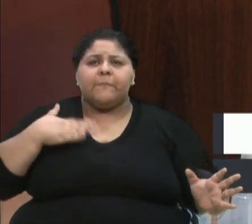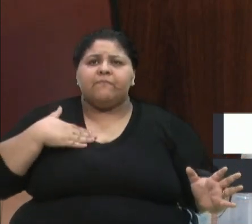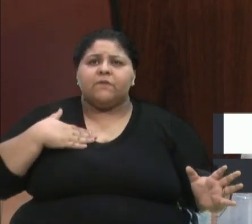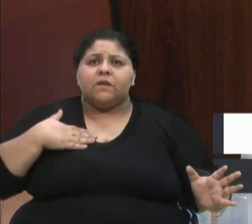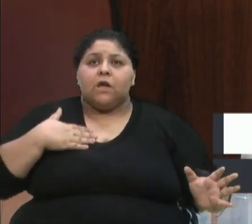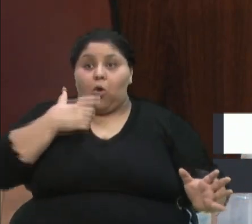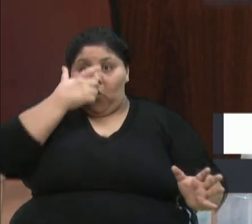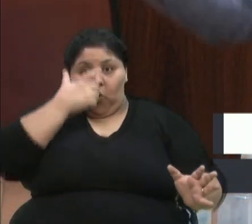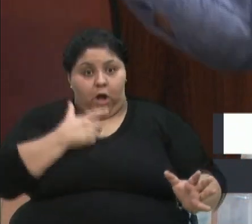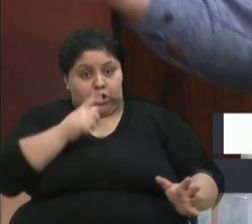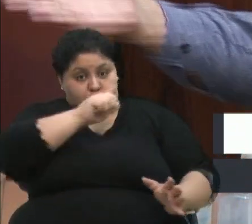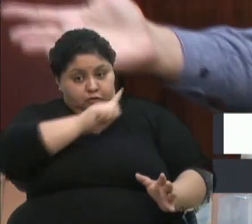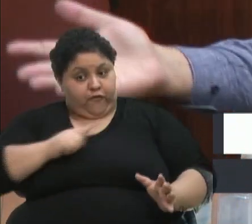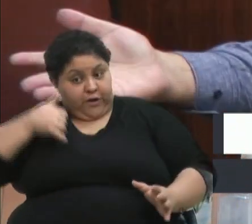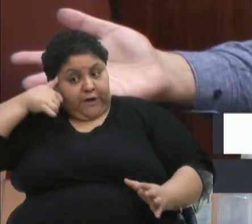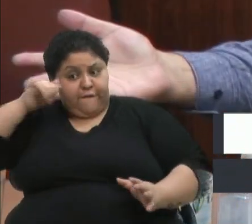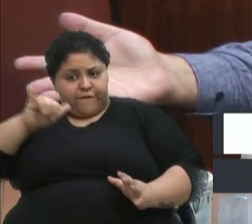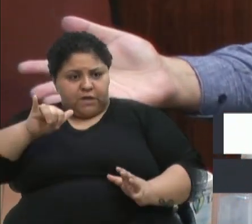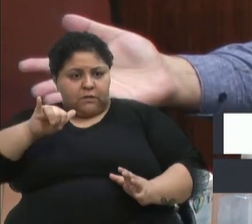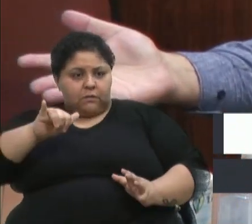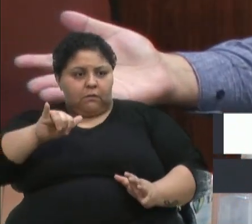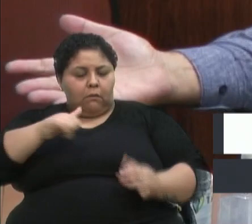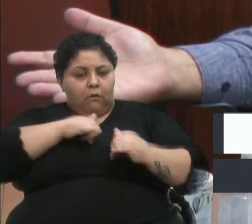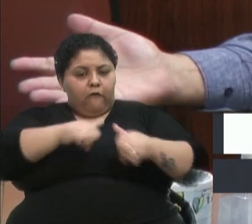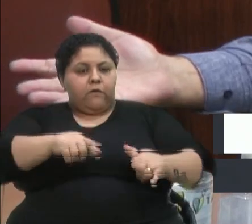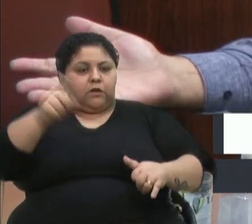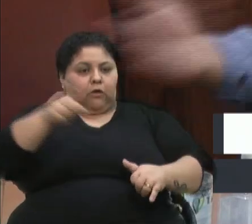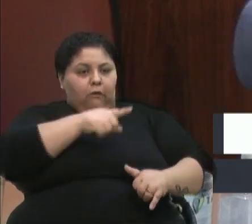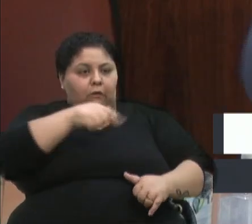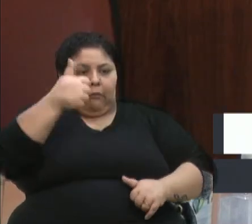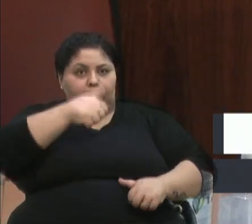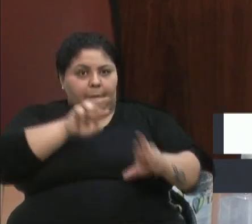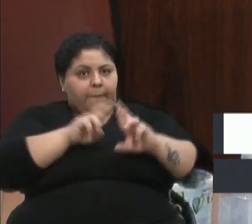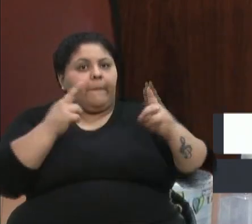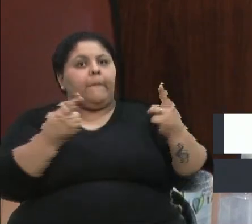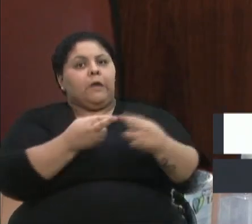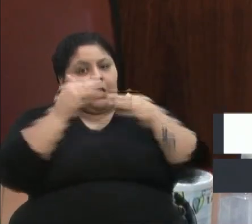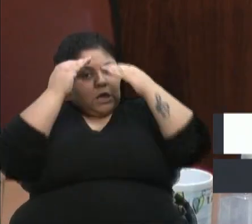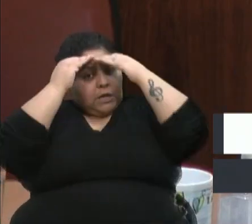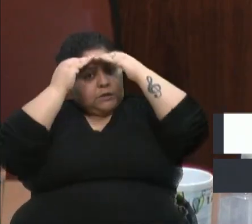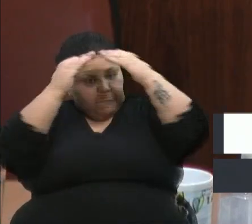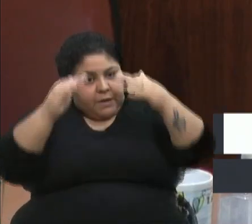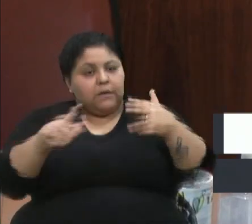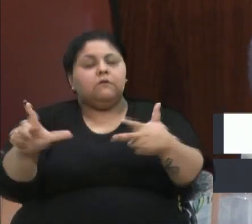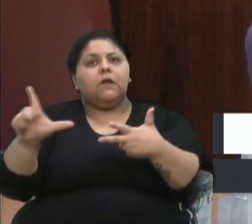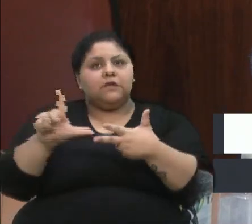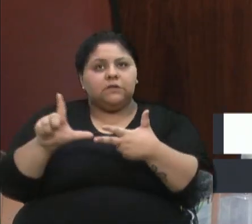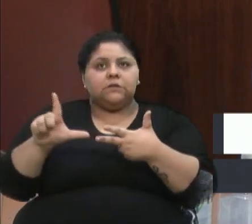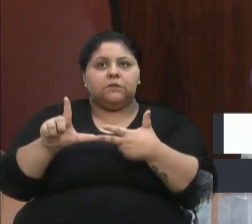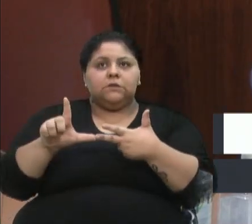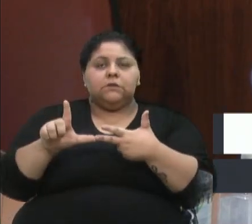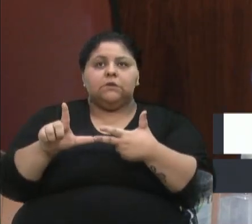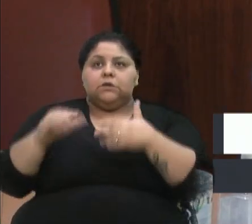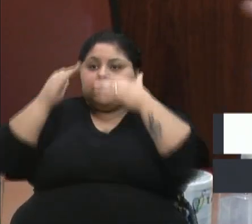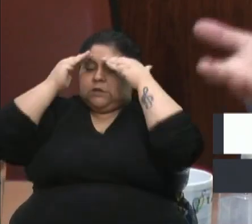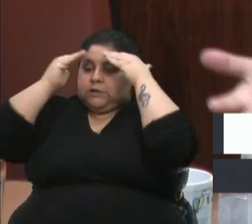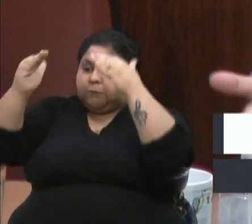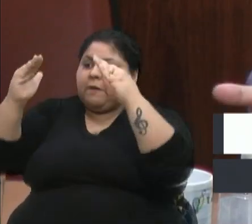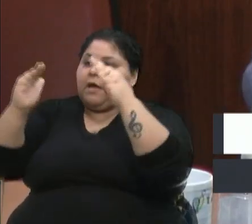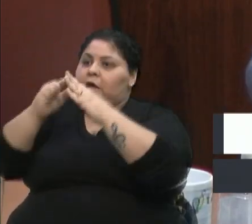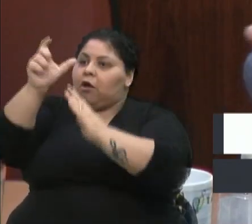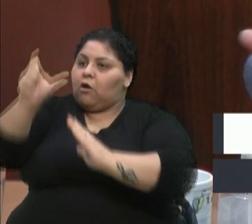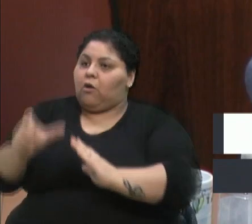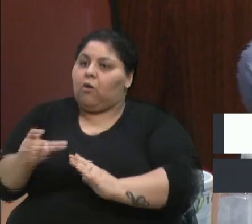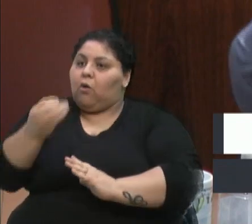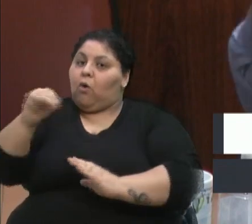uma informação de que está cancelando essas primeiras reuniões, né? O mínimo que tem que fazer, se respeita o legislativo. Se respeita os moradores. Ou vão